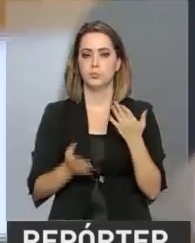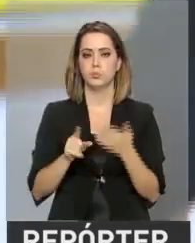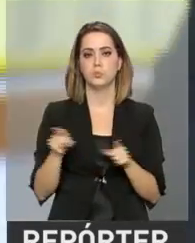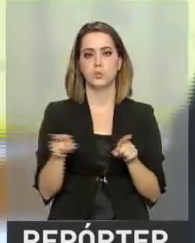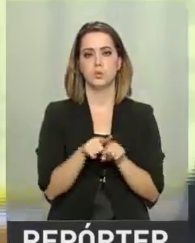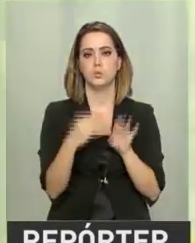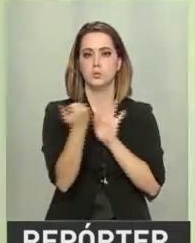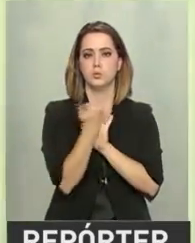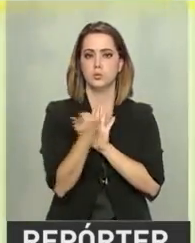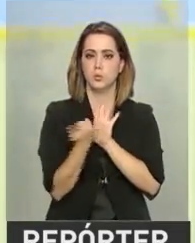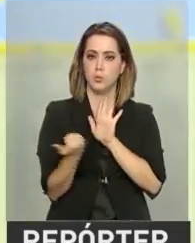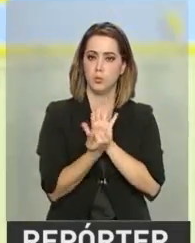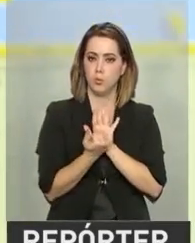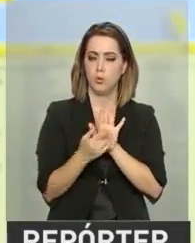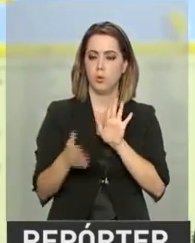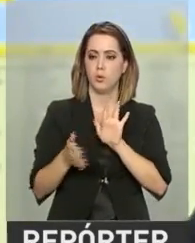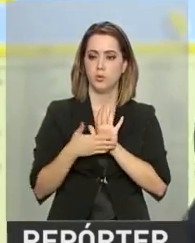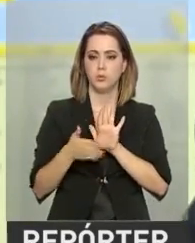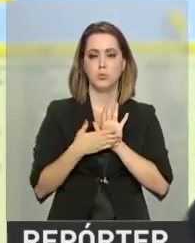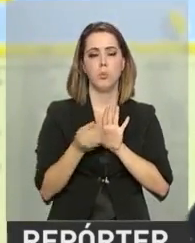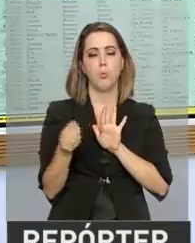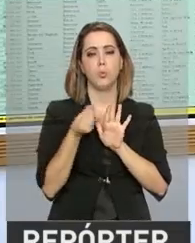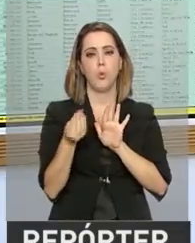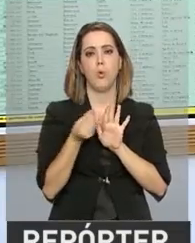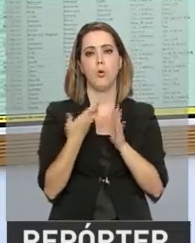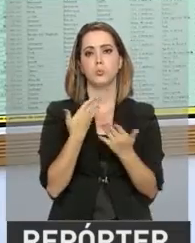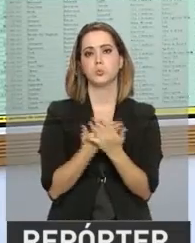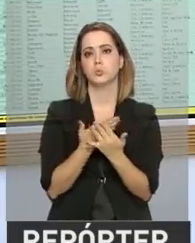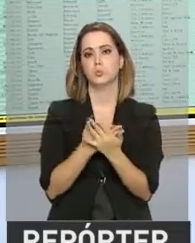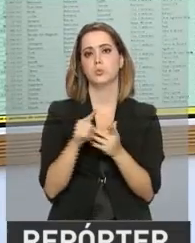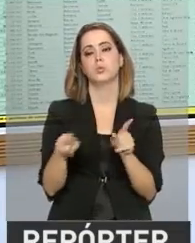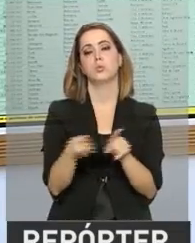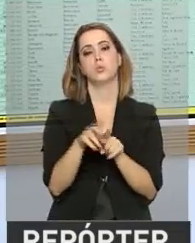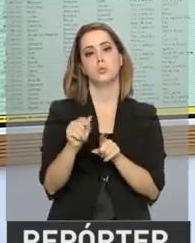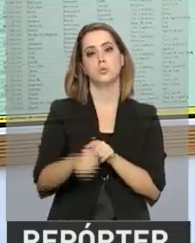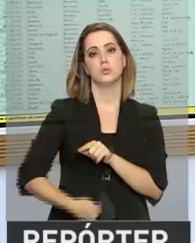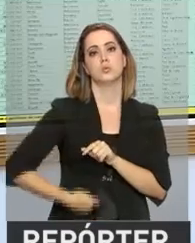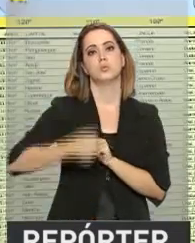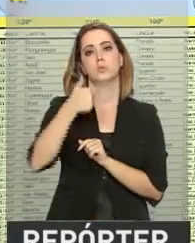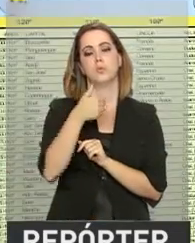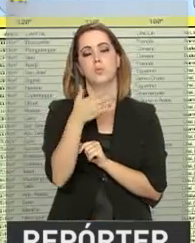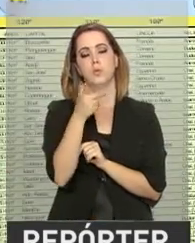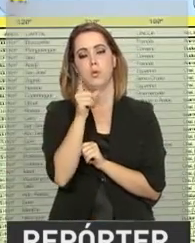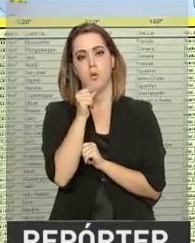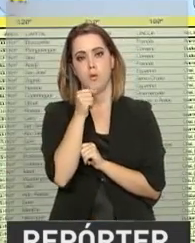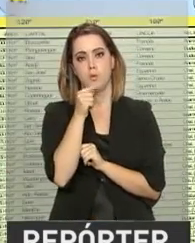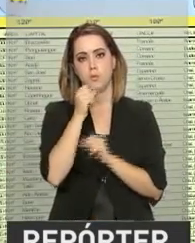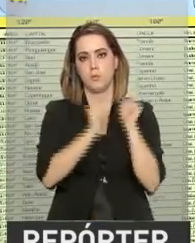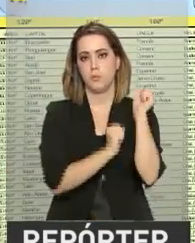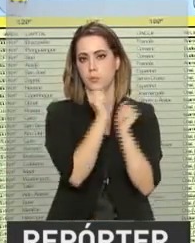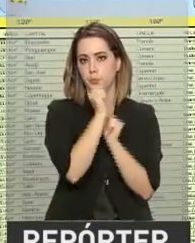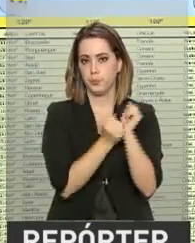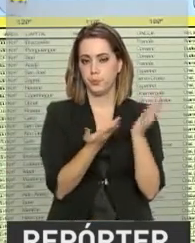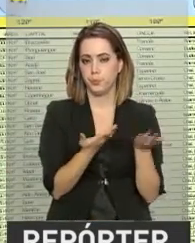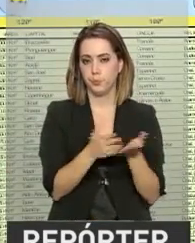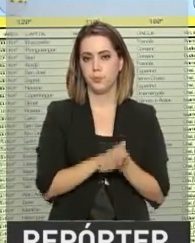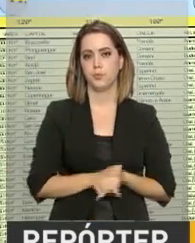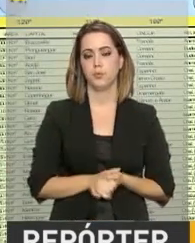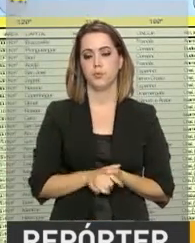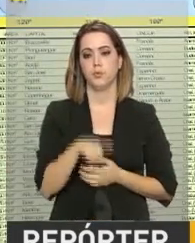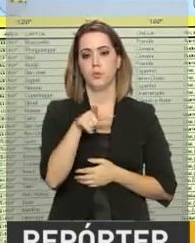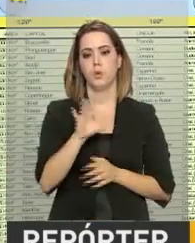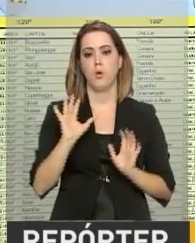elaboradas alternativas e estudos para otimizar o uso da água na indústria para o meio ambiente é justamente